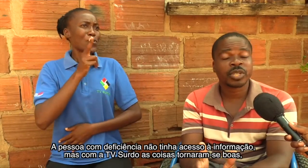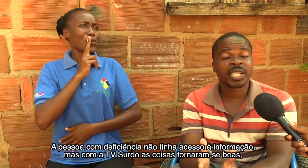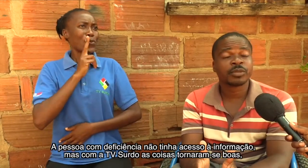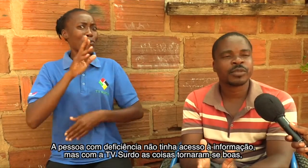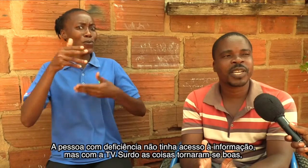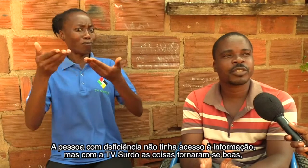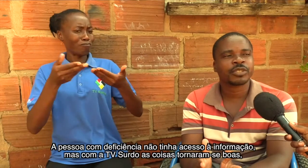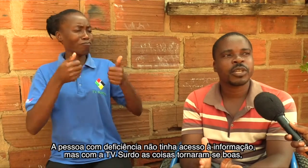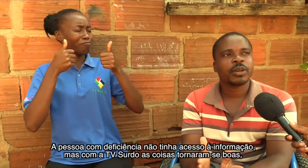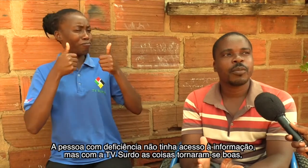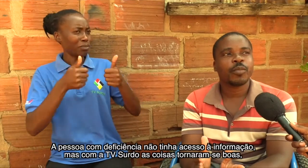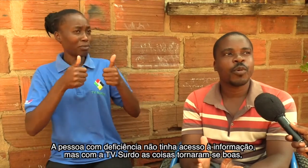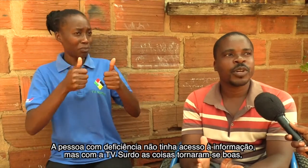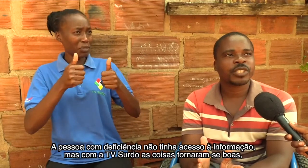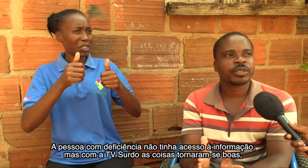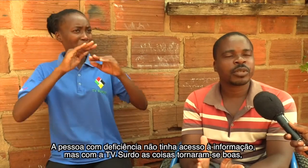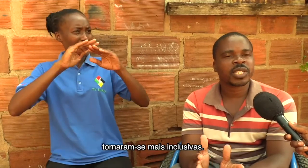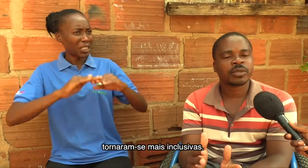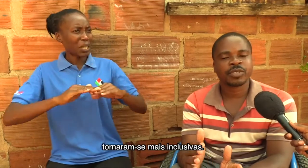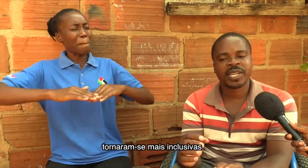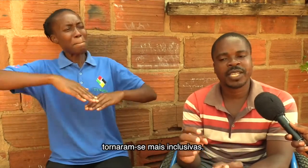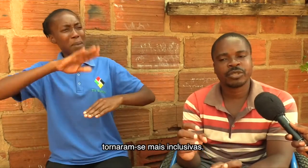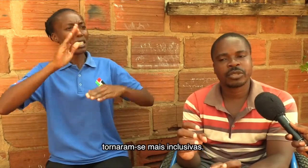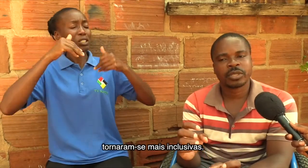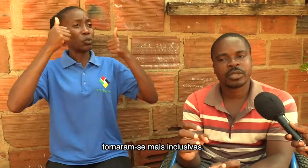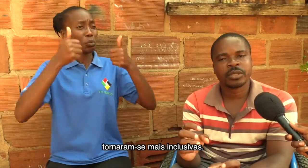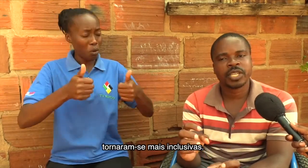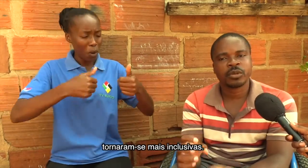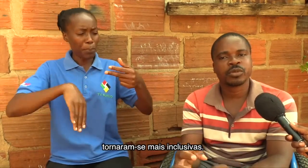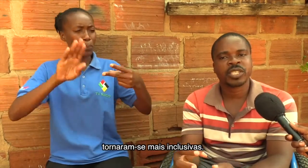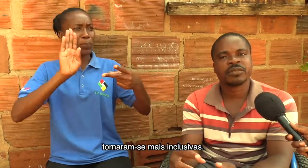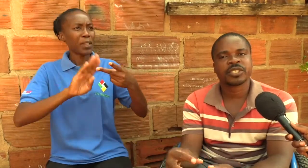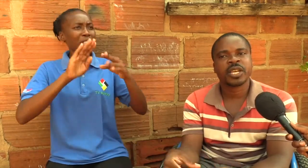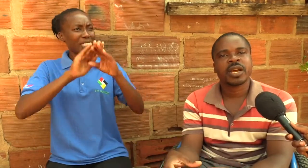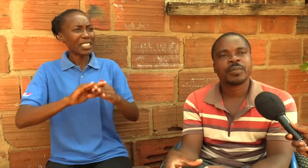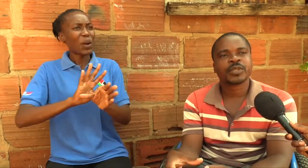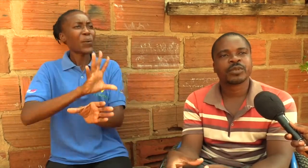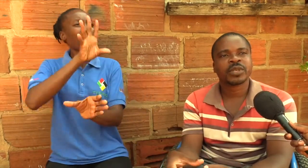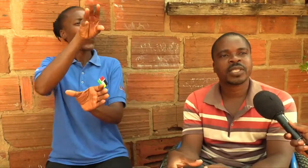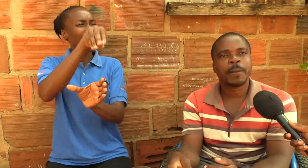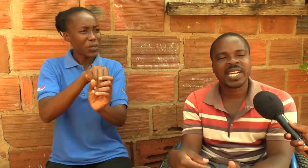tornaram-se mais boas, tornaram-se mais inclusivas.